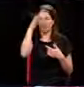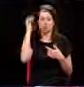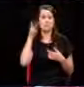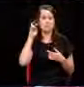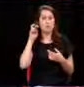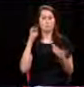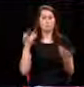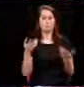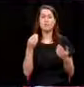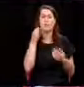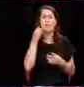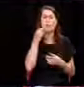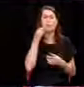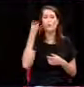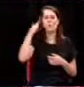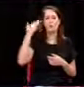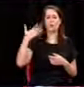do número